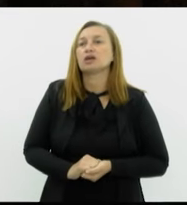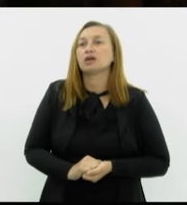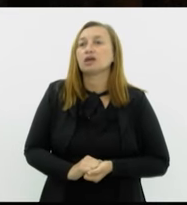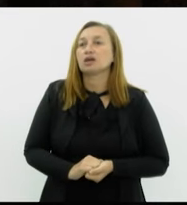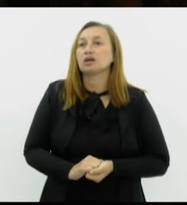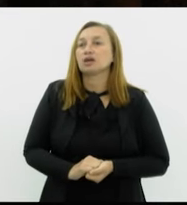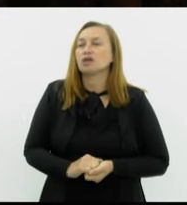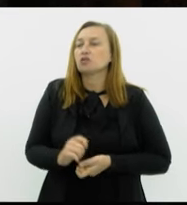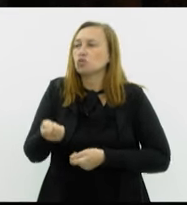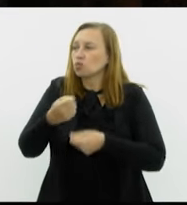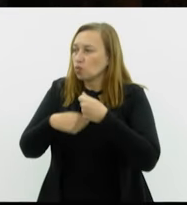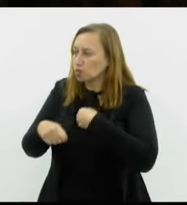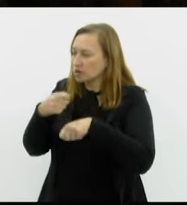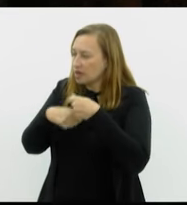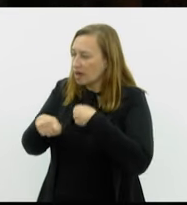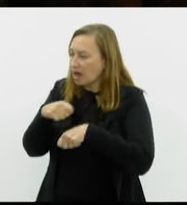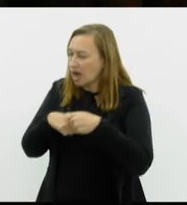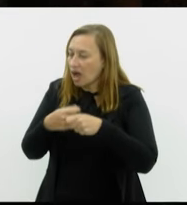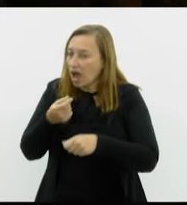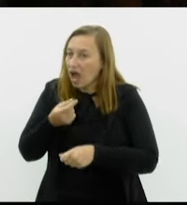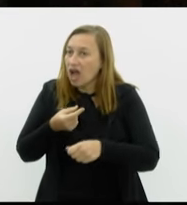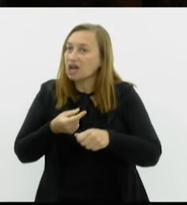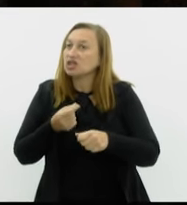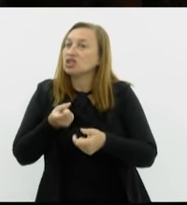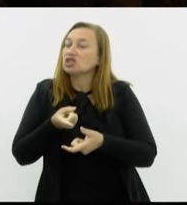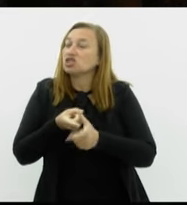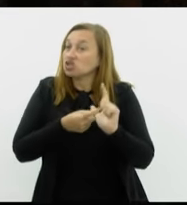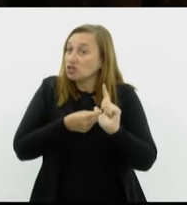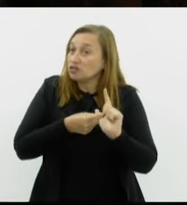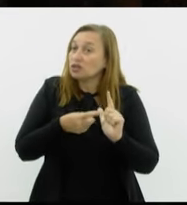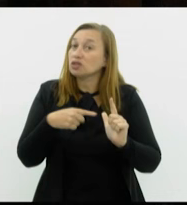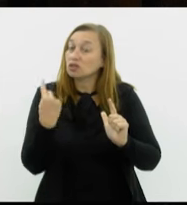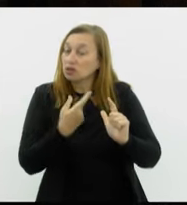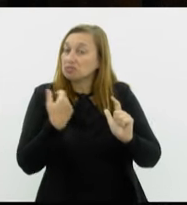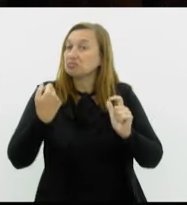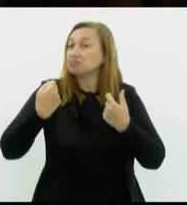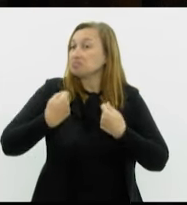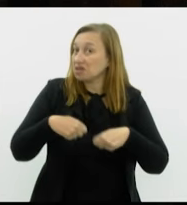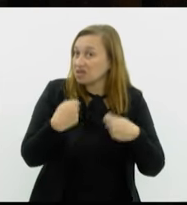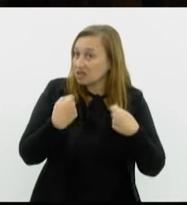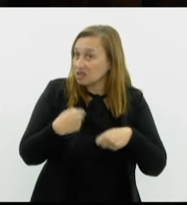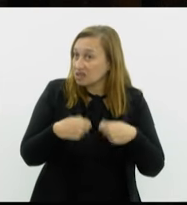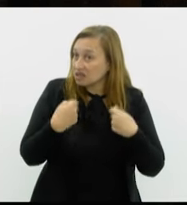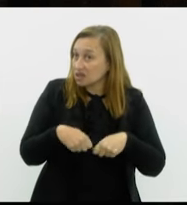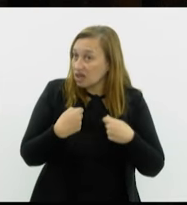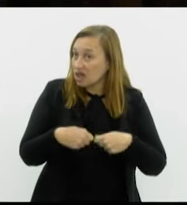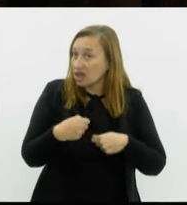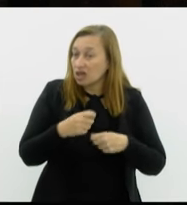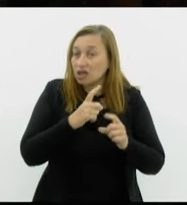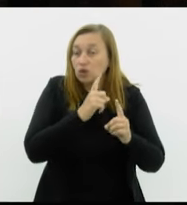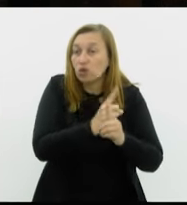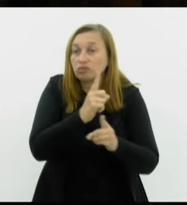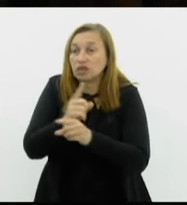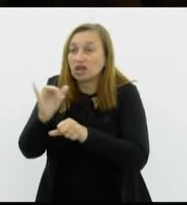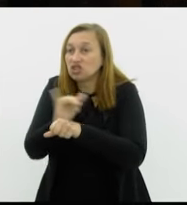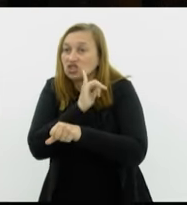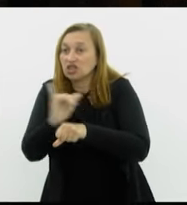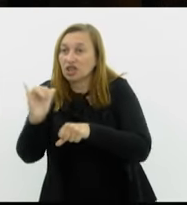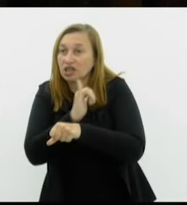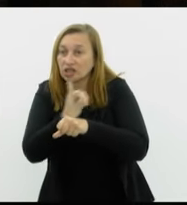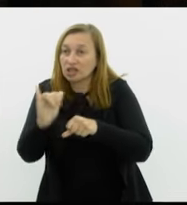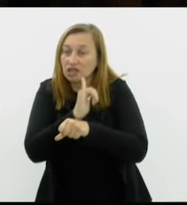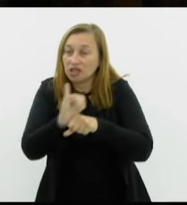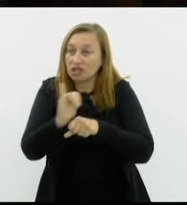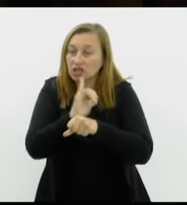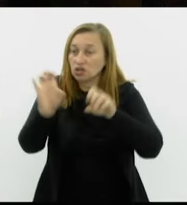além de negociar a dívida, nós vamos precisar encontrar meios de